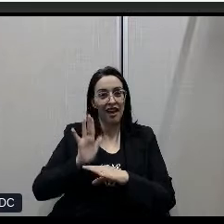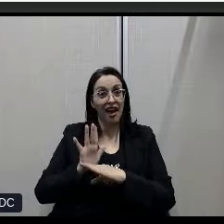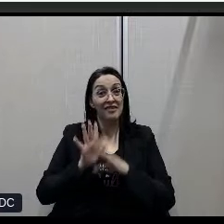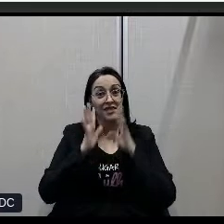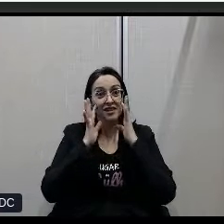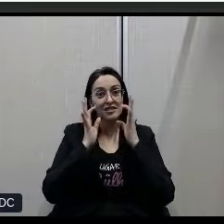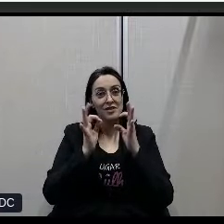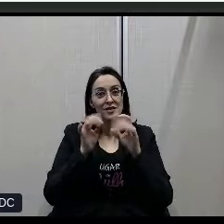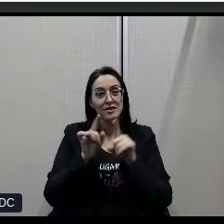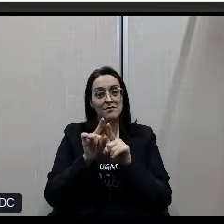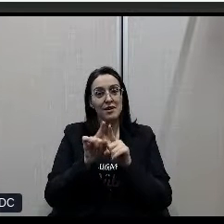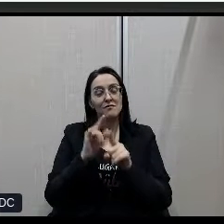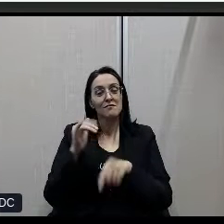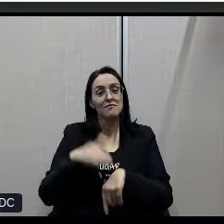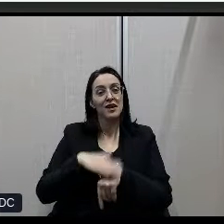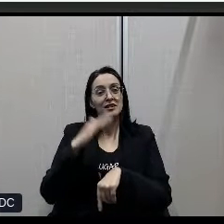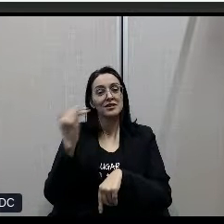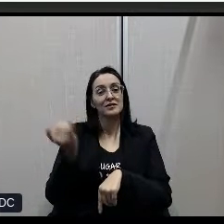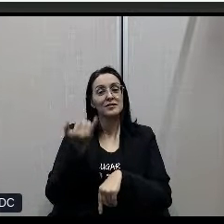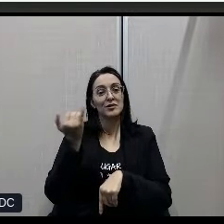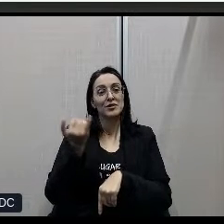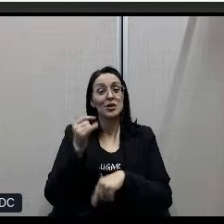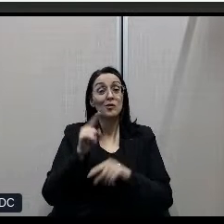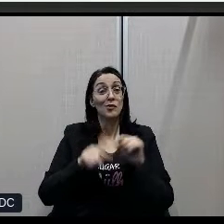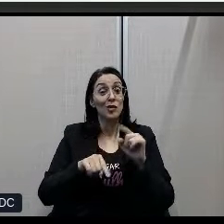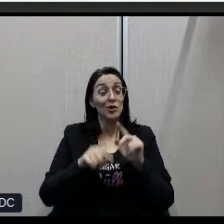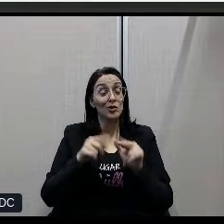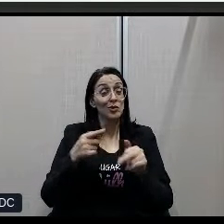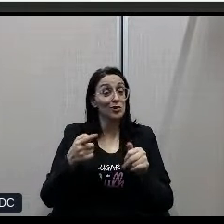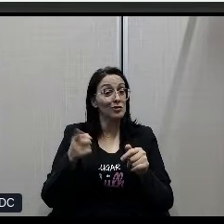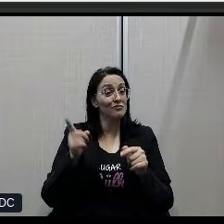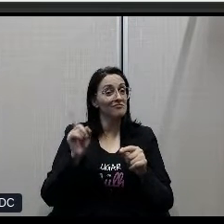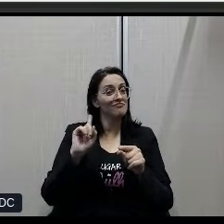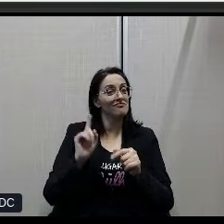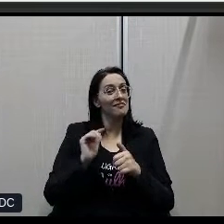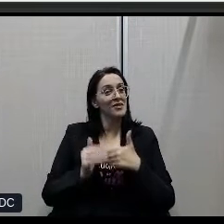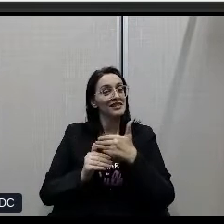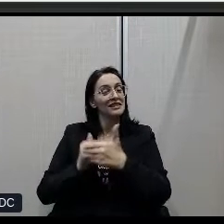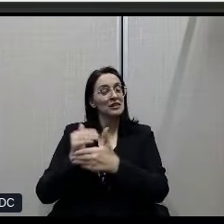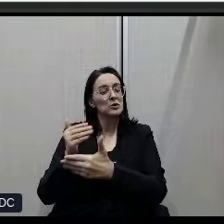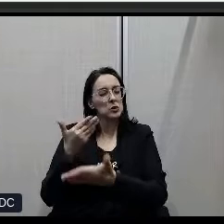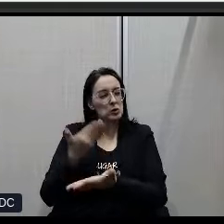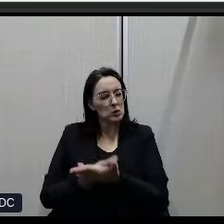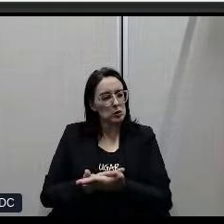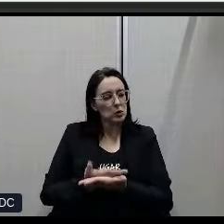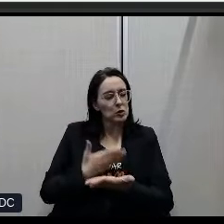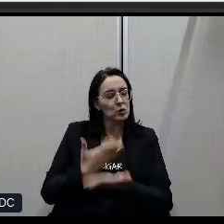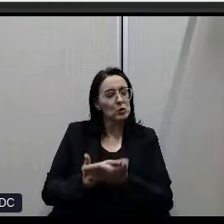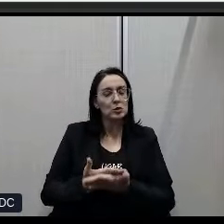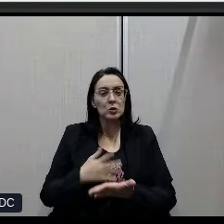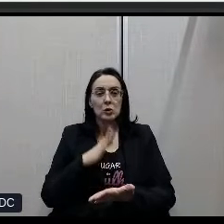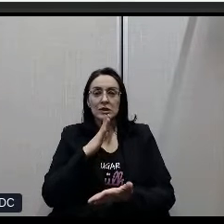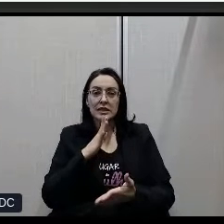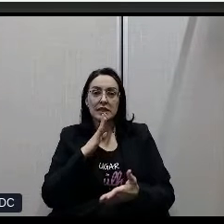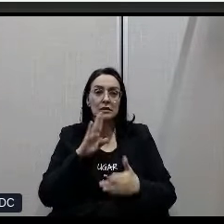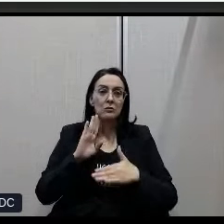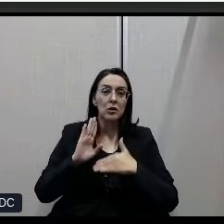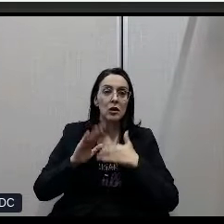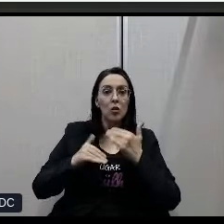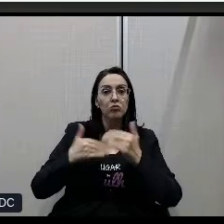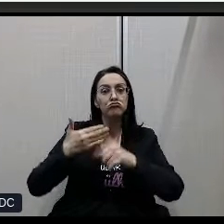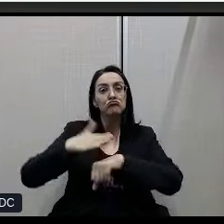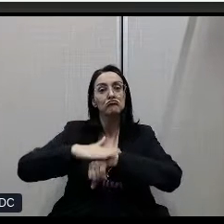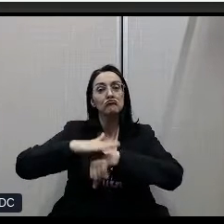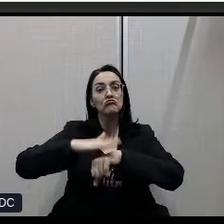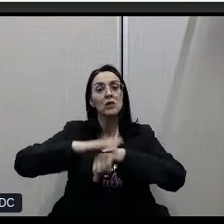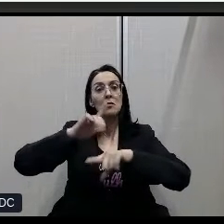o que importava justamente não era o produto, mas o processo. O tanto que eu tive que estudar, conhecer, para poder fazer